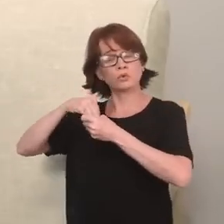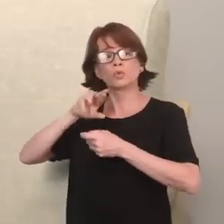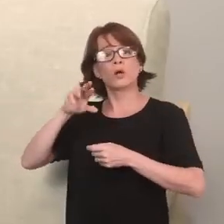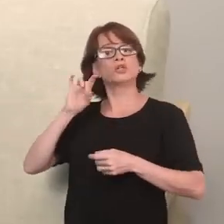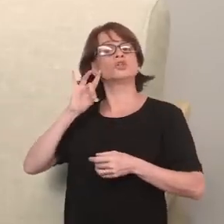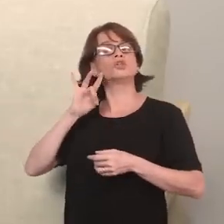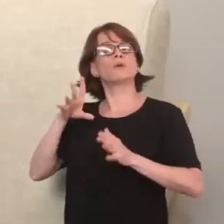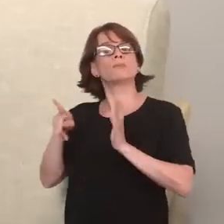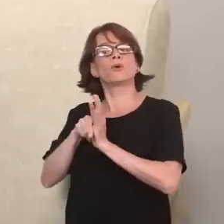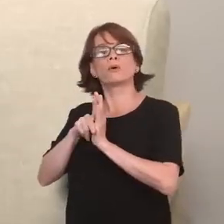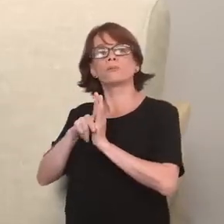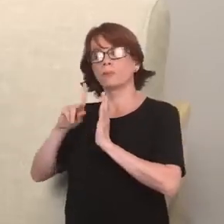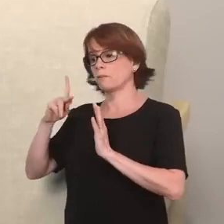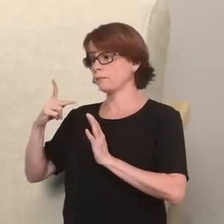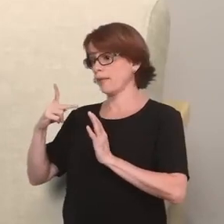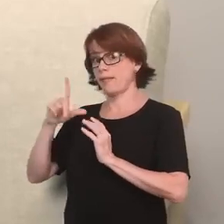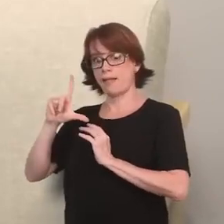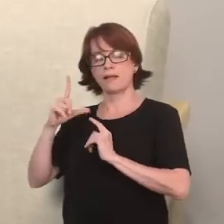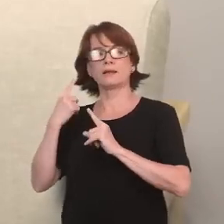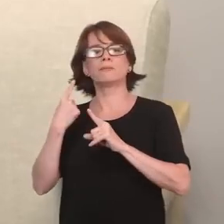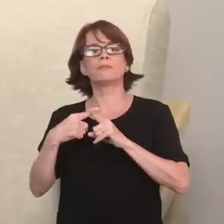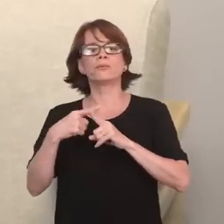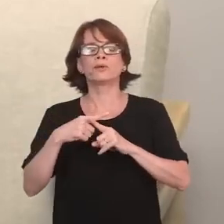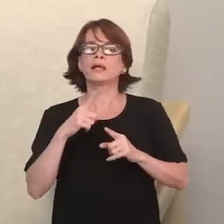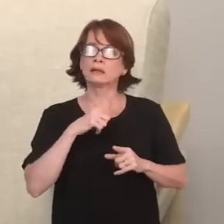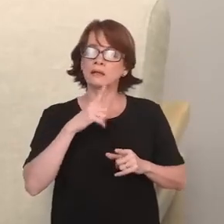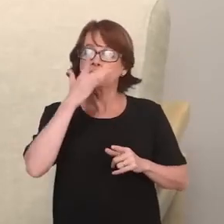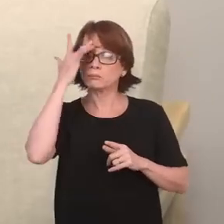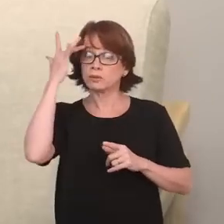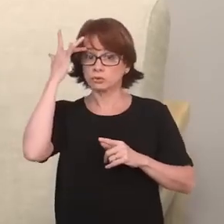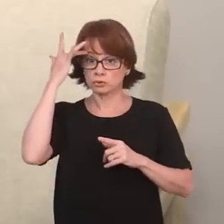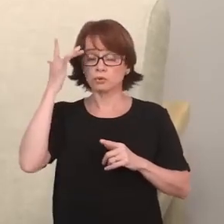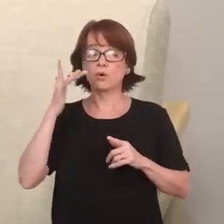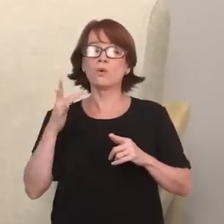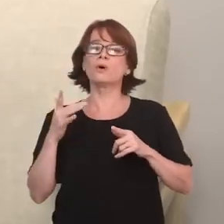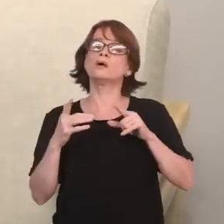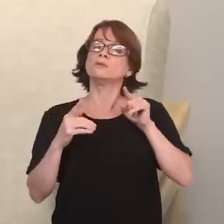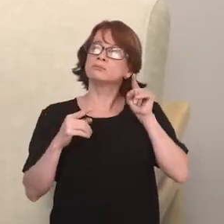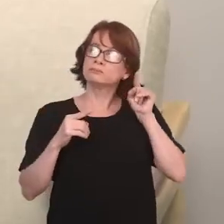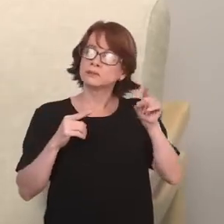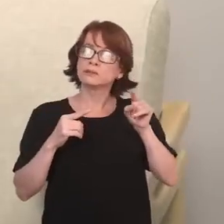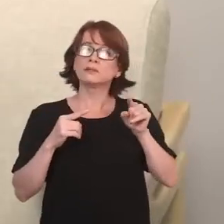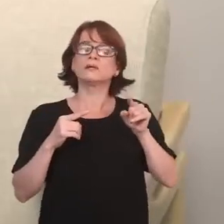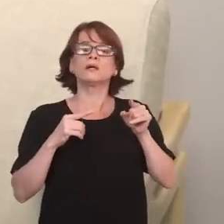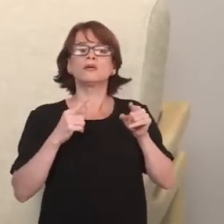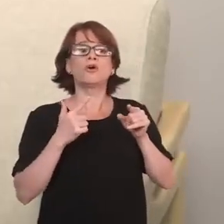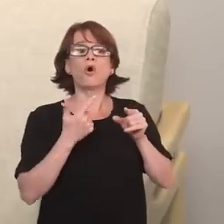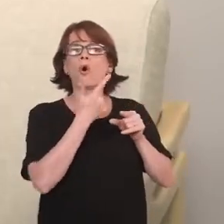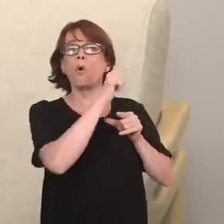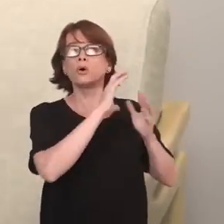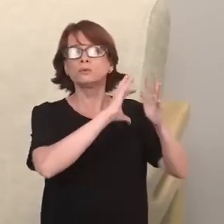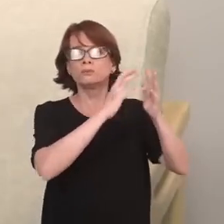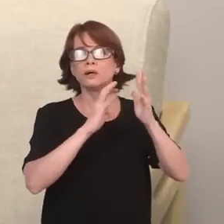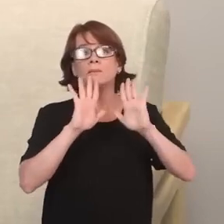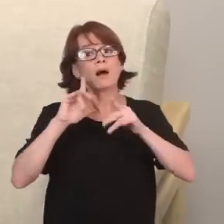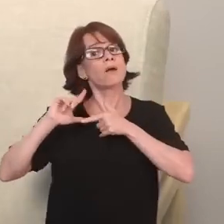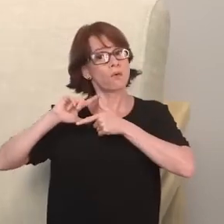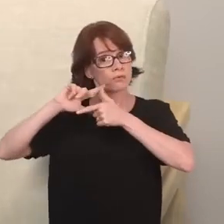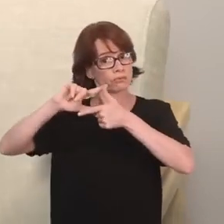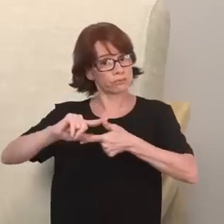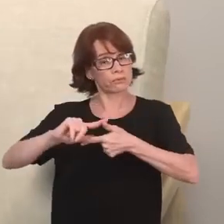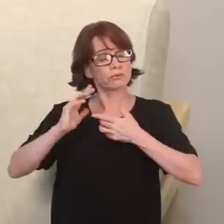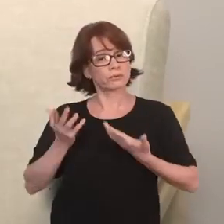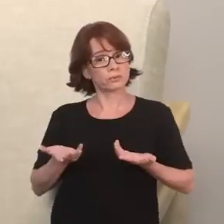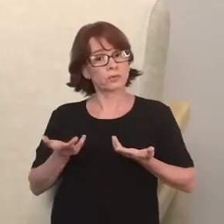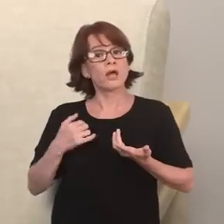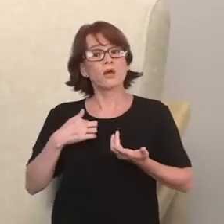gente, conheci o fulano, uma pessoa assim, ele tá no MDB, mas é conservadora. Eu mesmo trouxe outro dia um deputado